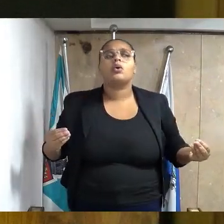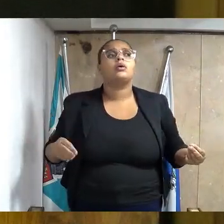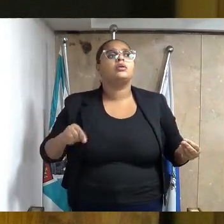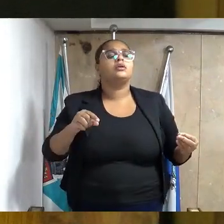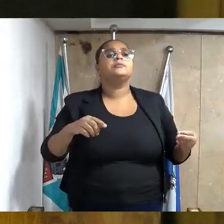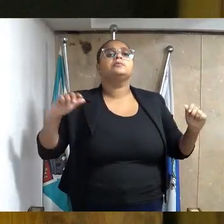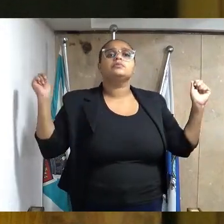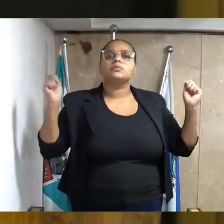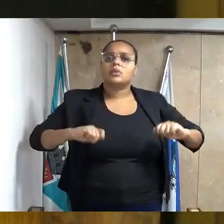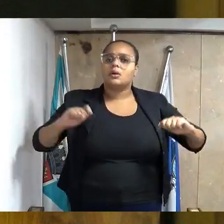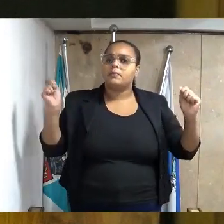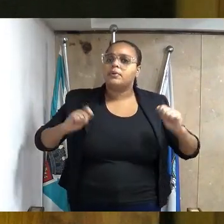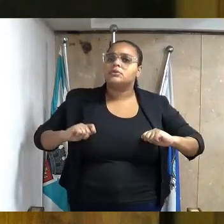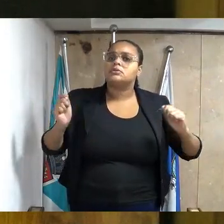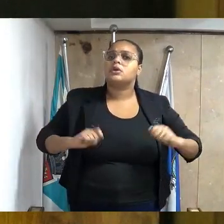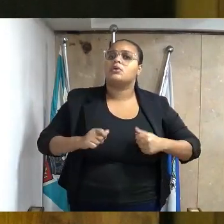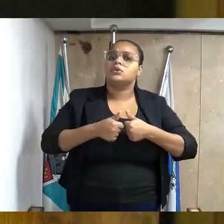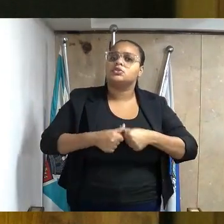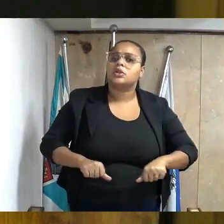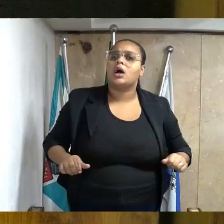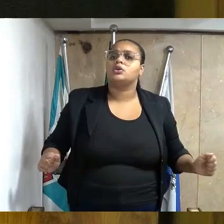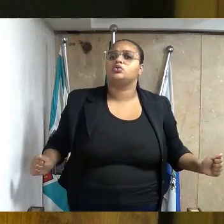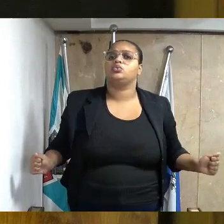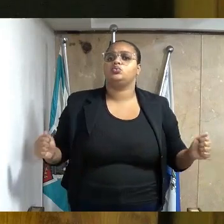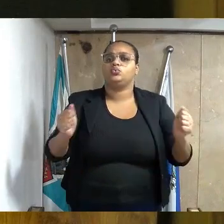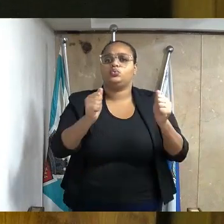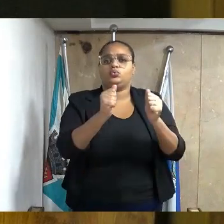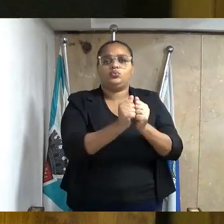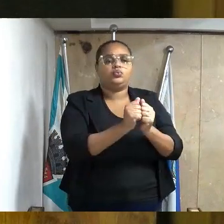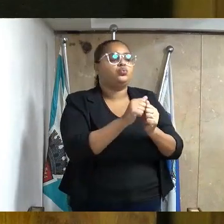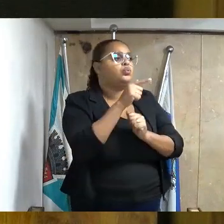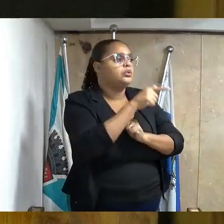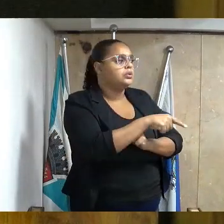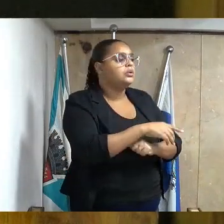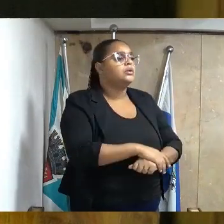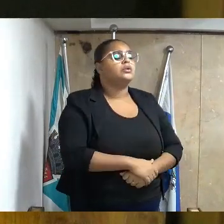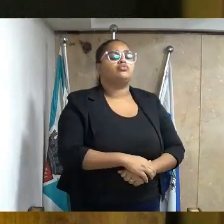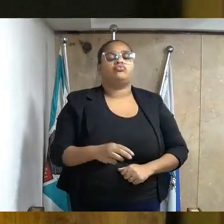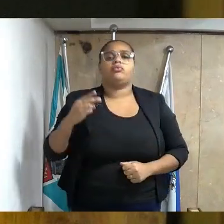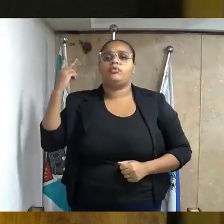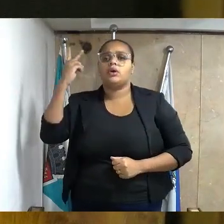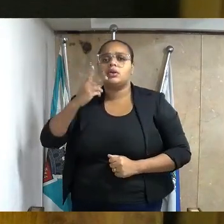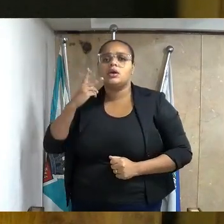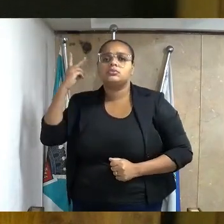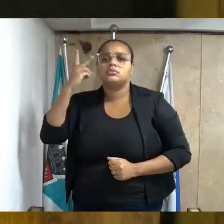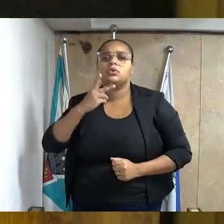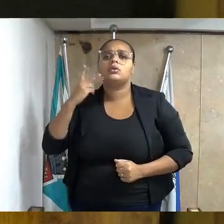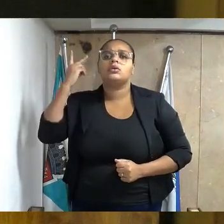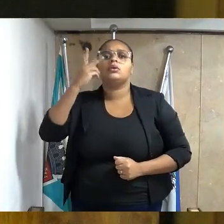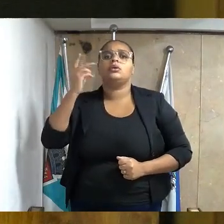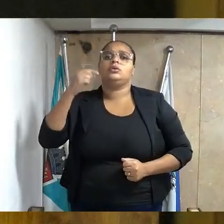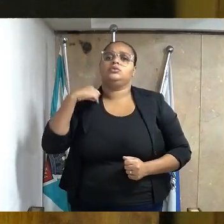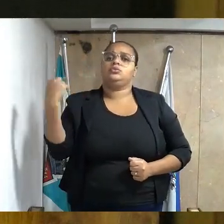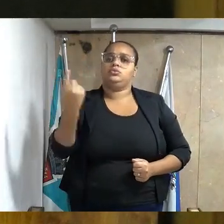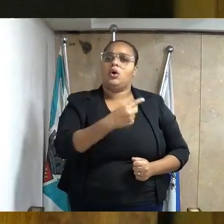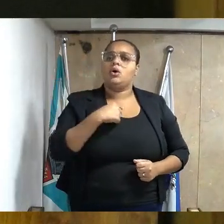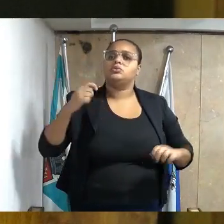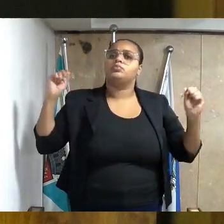a poder estar junto dessa casa, dos vereadores, para a gente